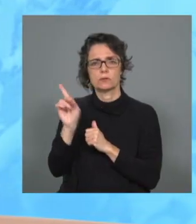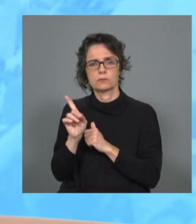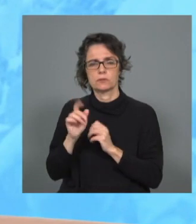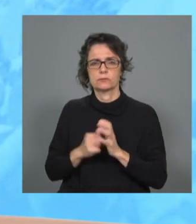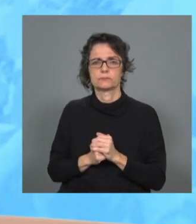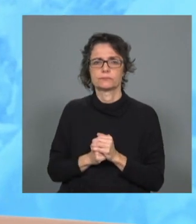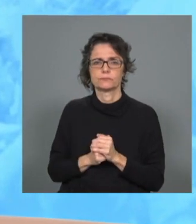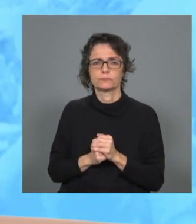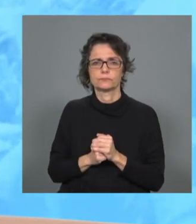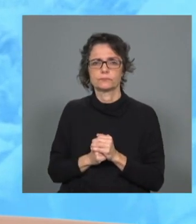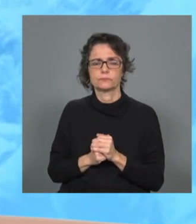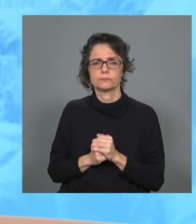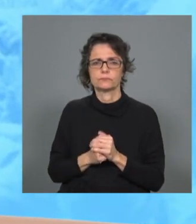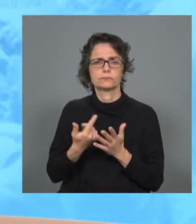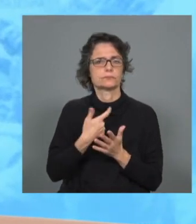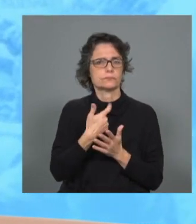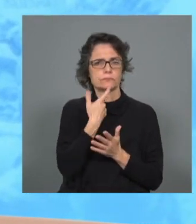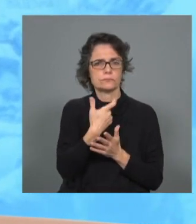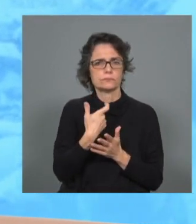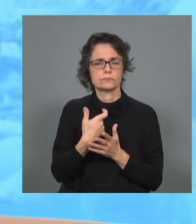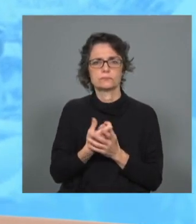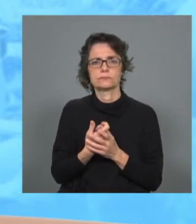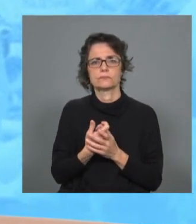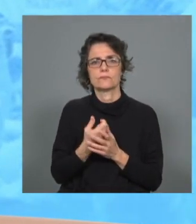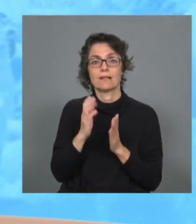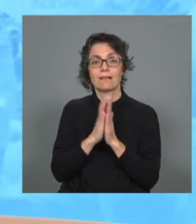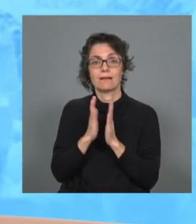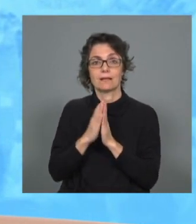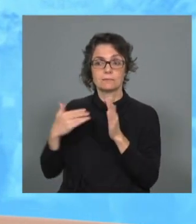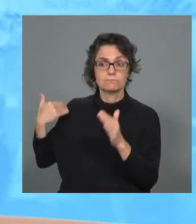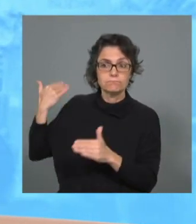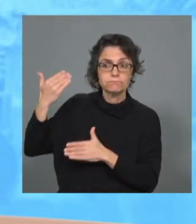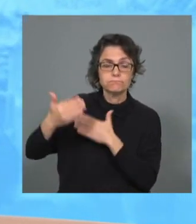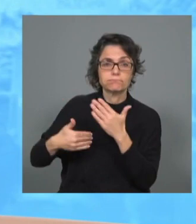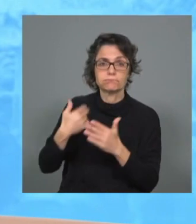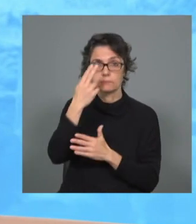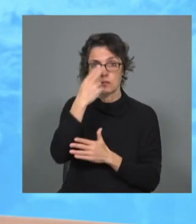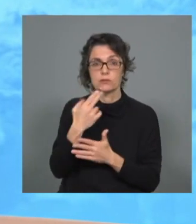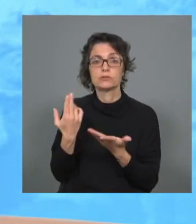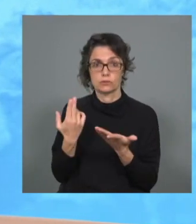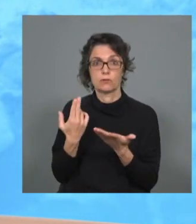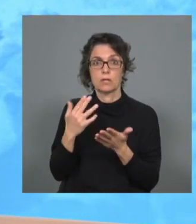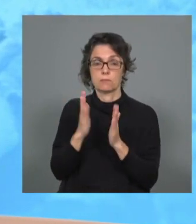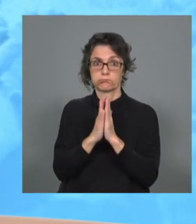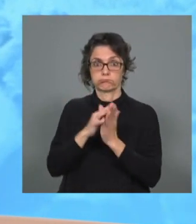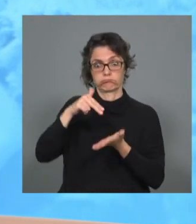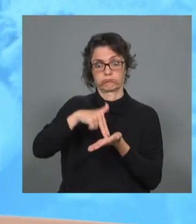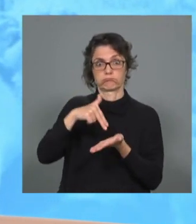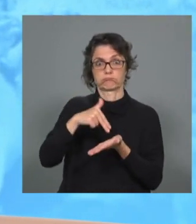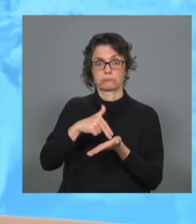Historicamente e na sua evolução, a Igreja tem tido, ao longo da história, de diferentes formas de presença, digamos, e peso, digamos,